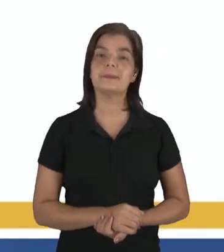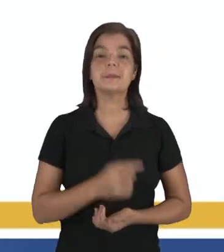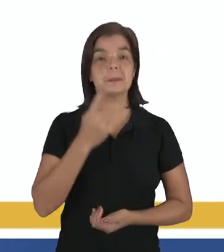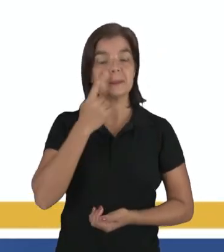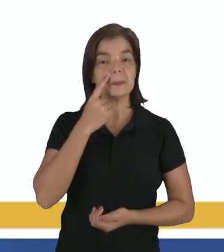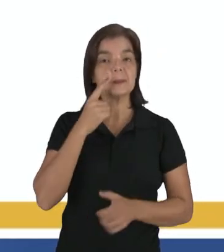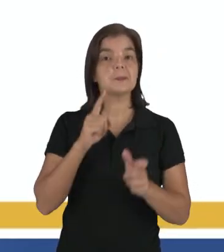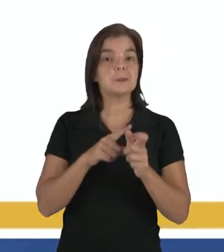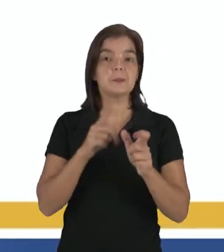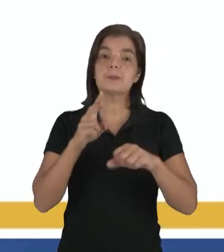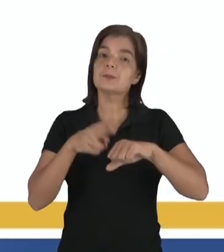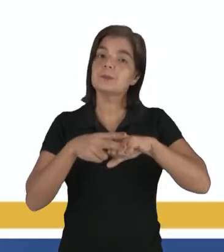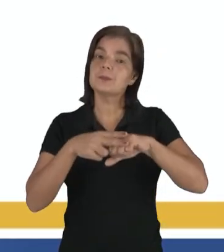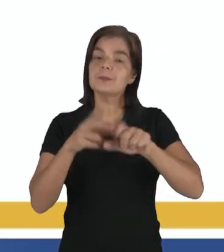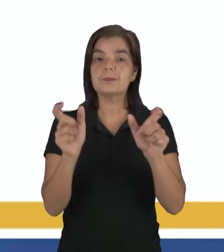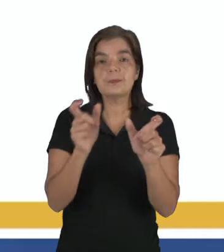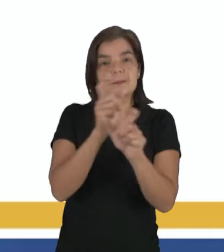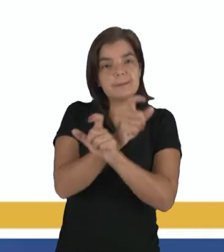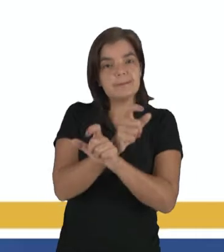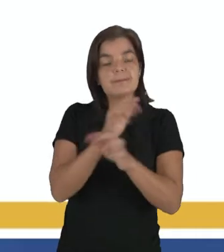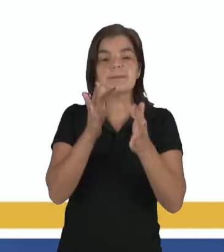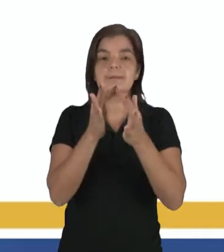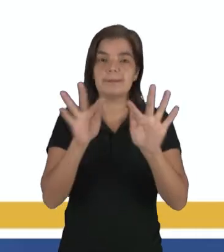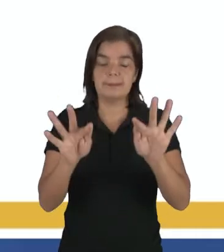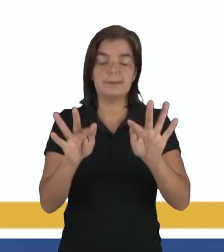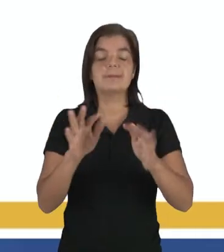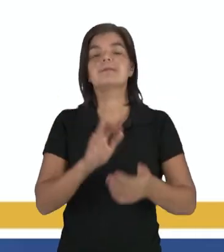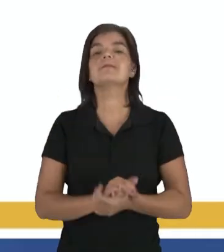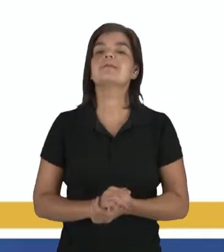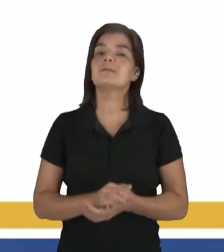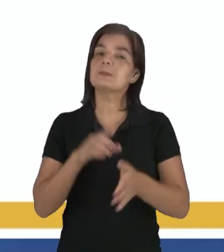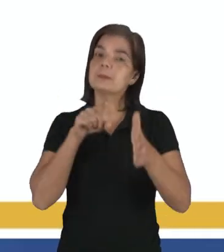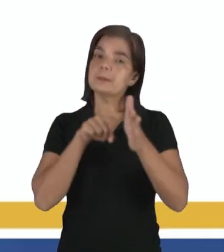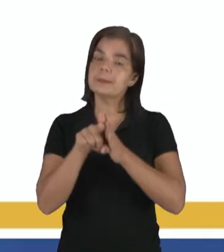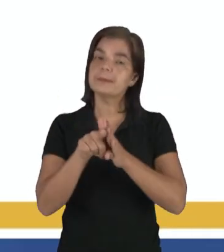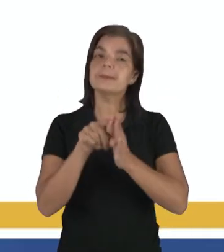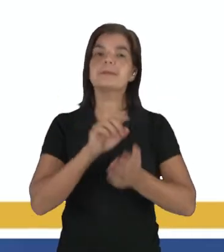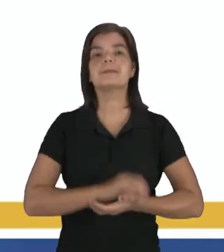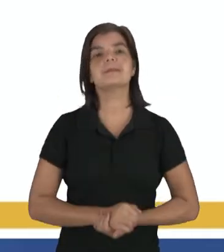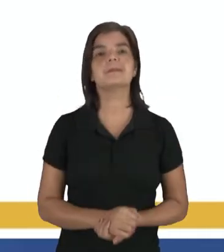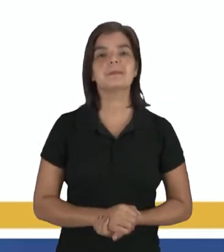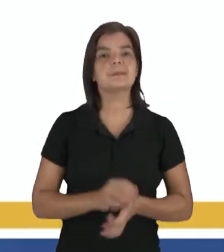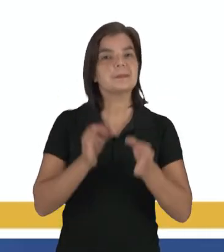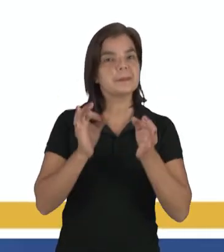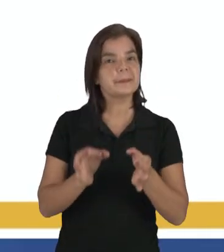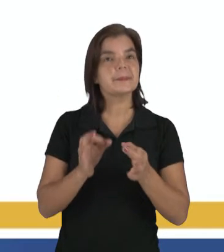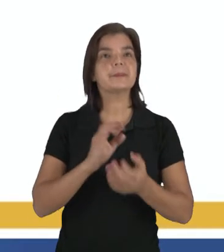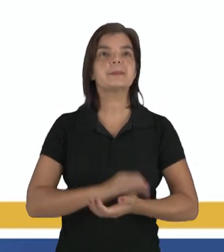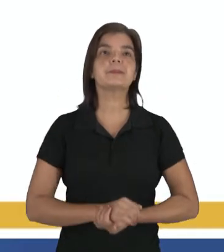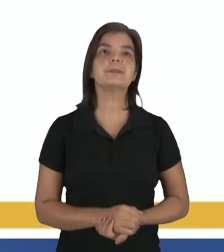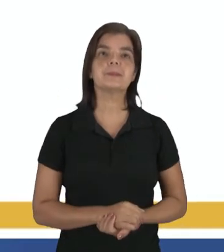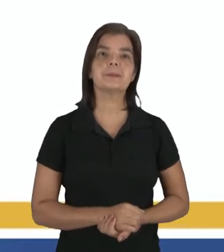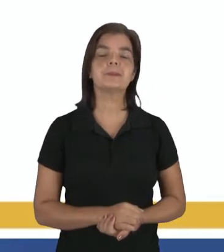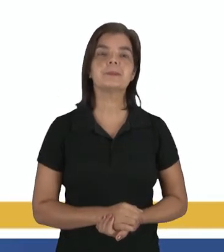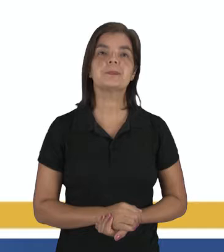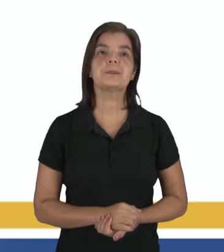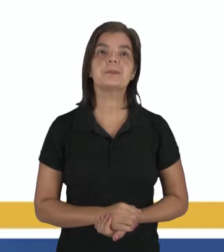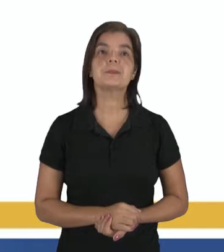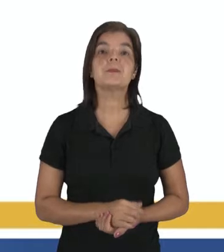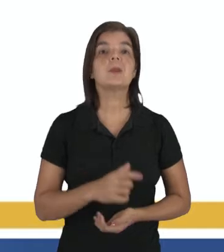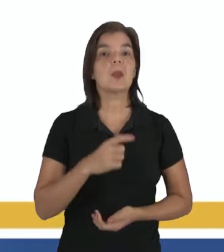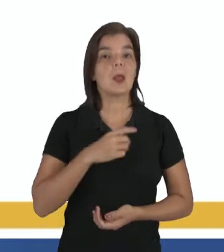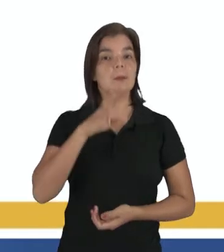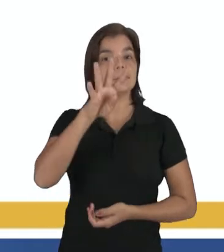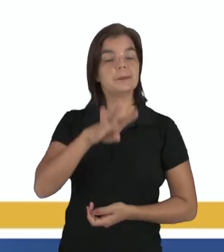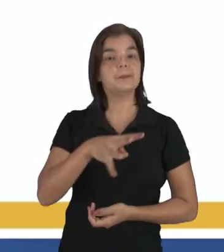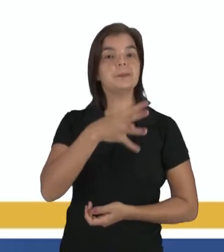Então, a gente colocou o verbo to be aí na frente da frase e automaticamente virou pergunta. Certinho? Aí